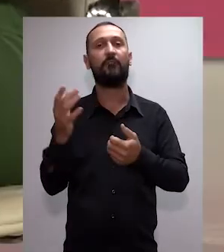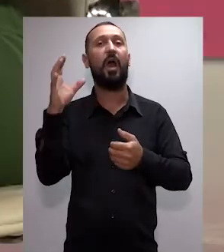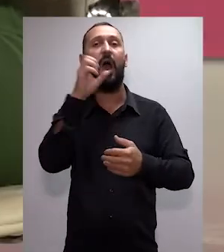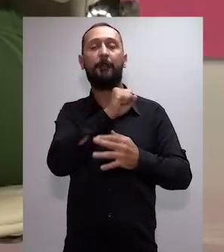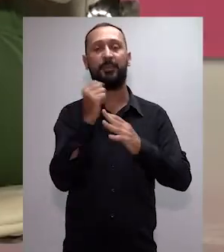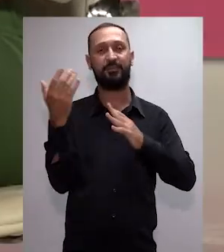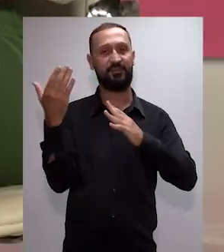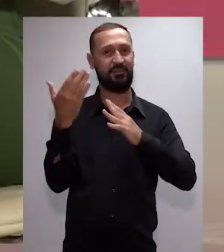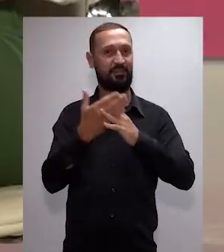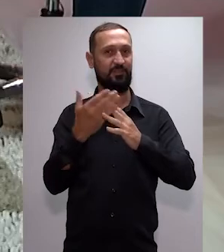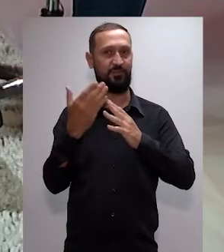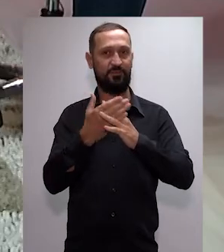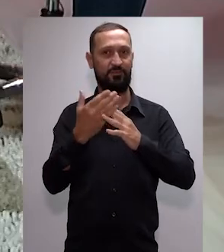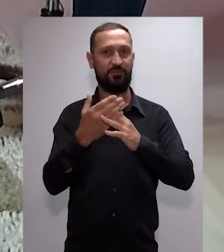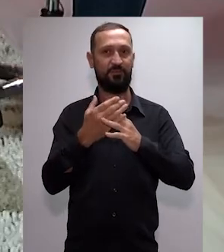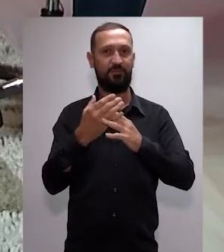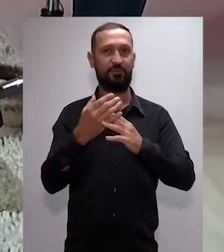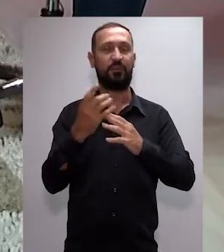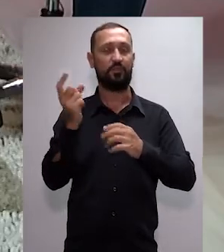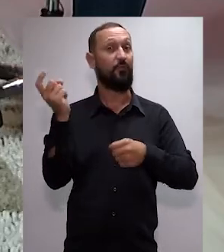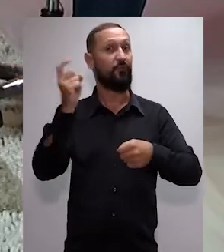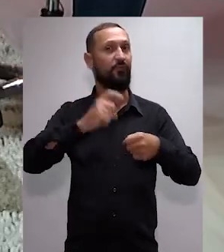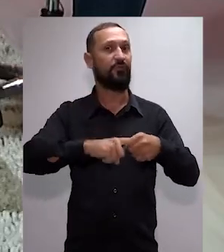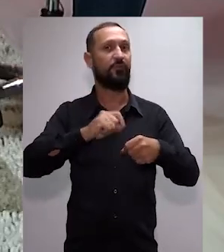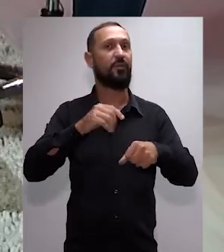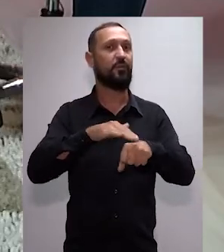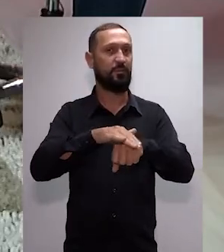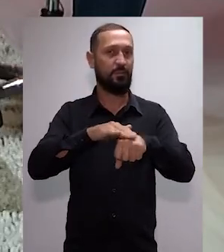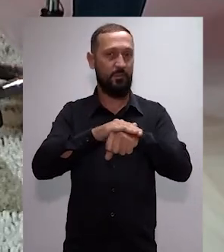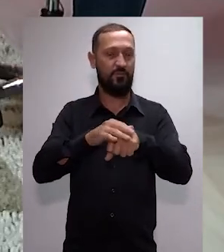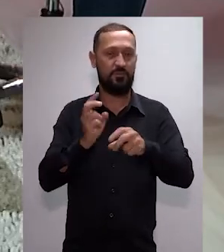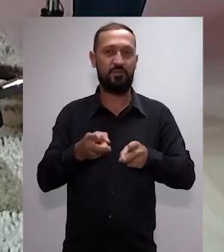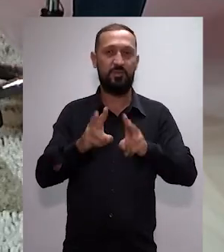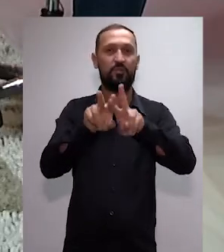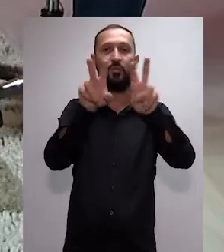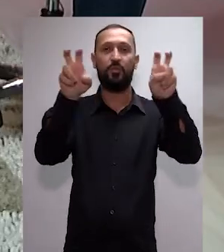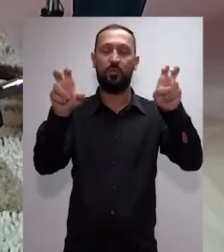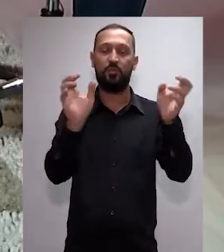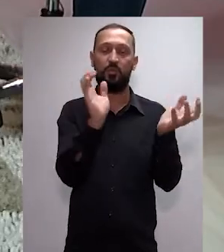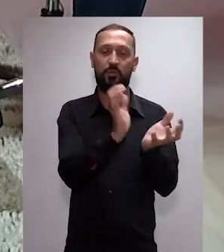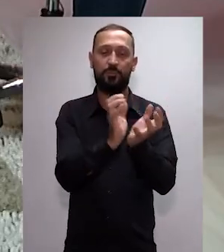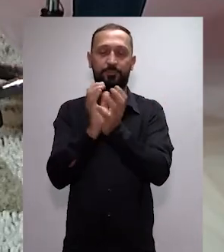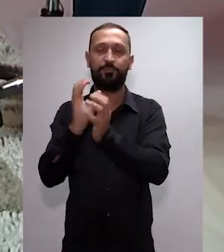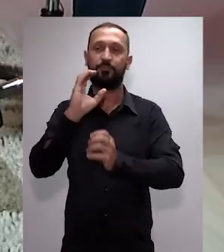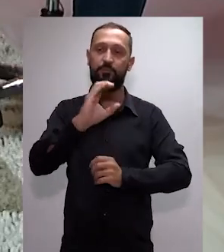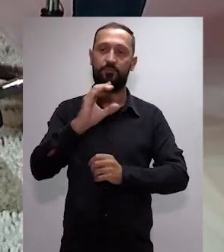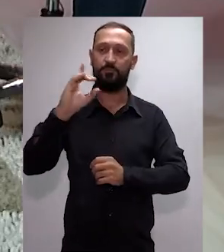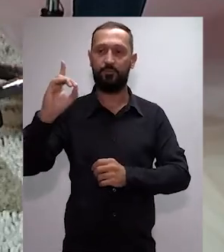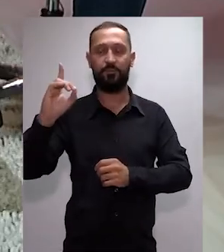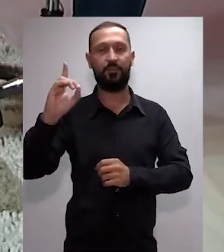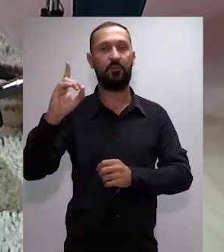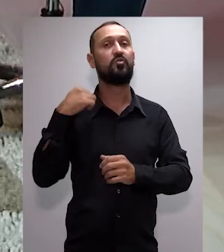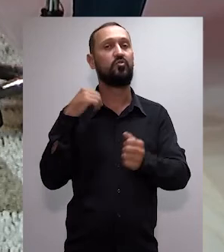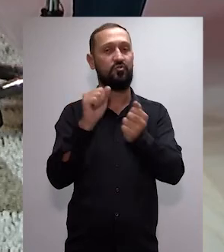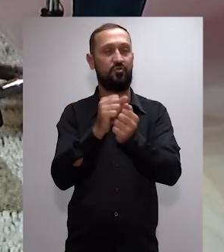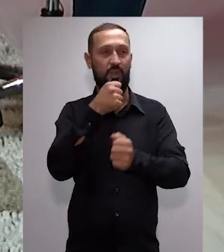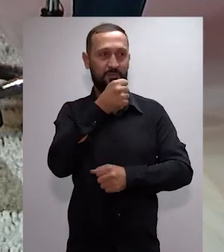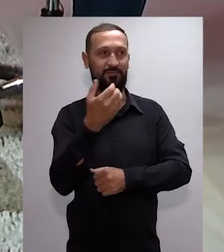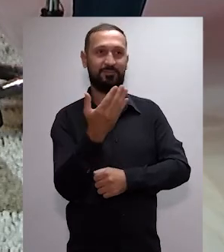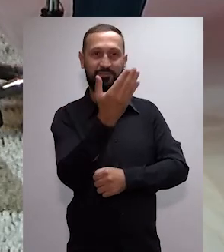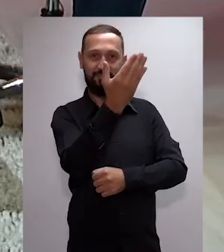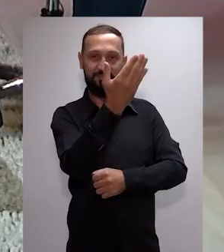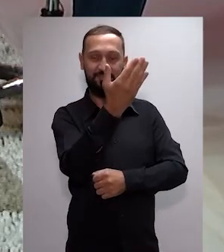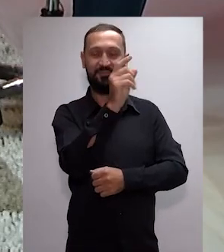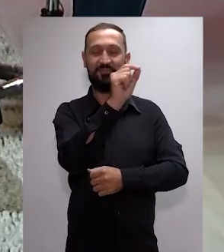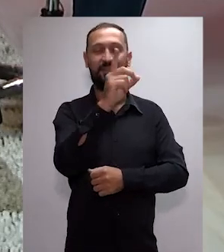Agora vamos para um breve intervalo, mas voltamos daqui a pouquinho para continuar a falar mais das categorias C e D com o nosso